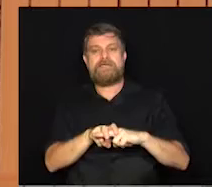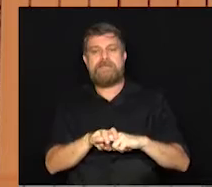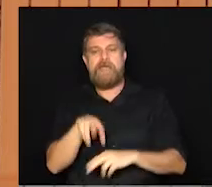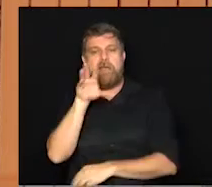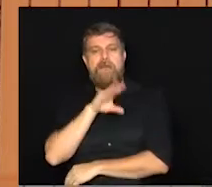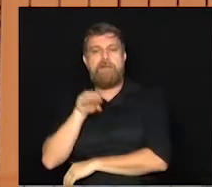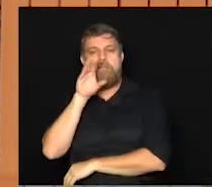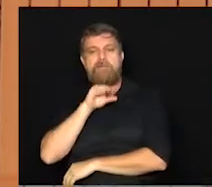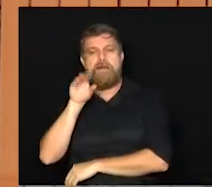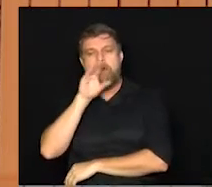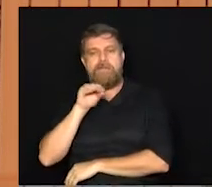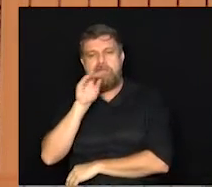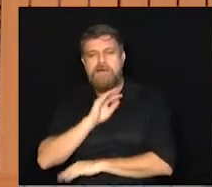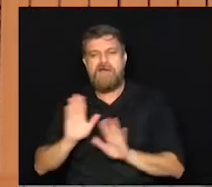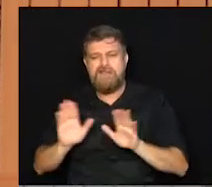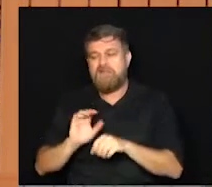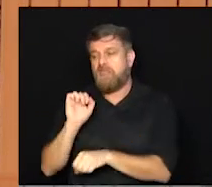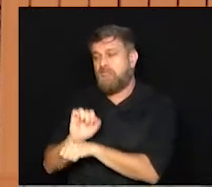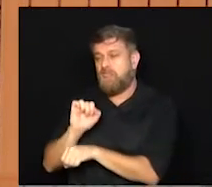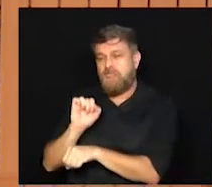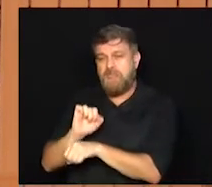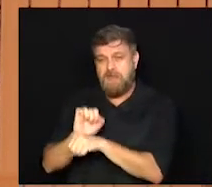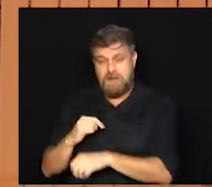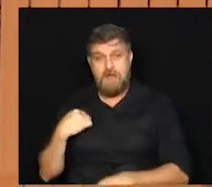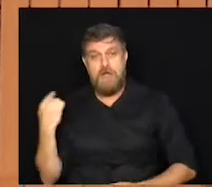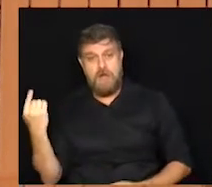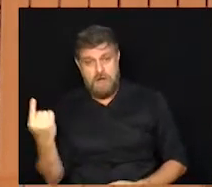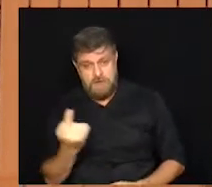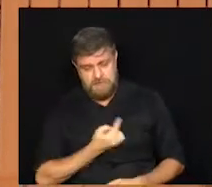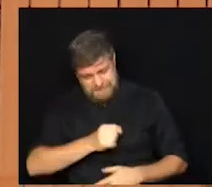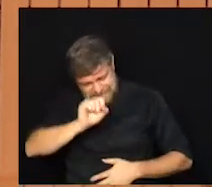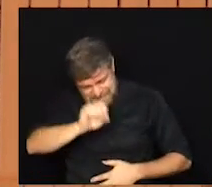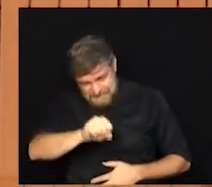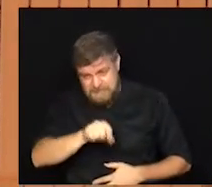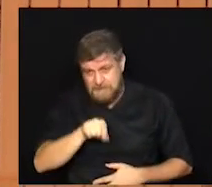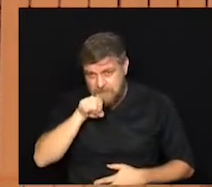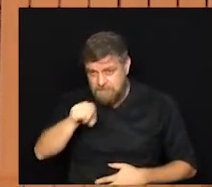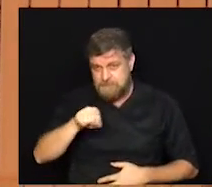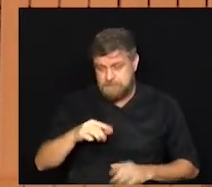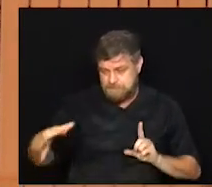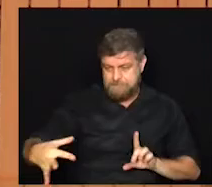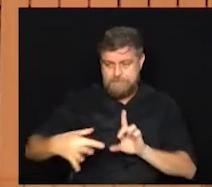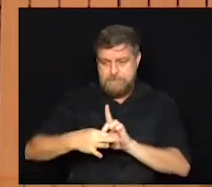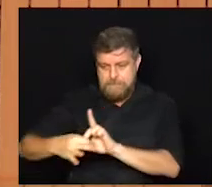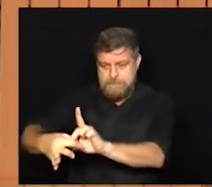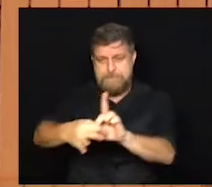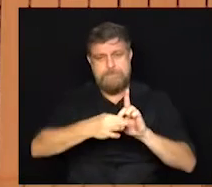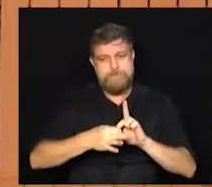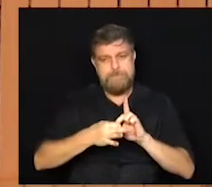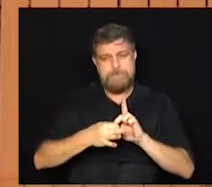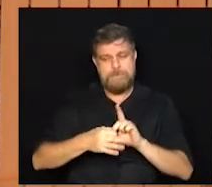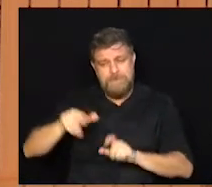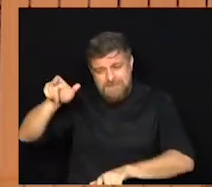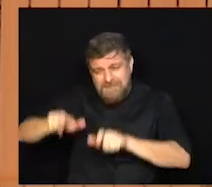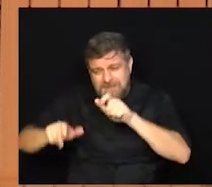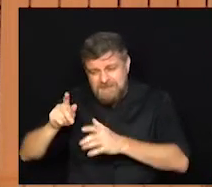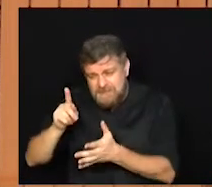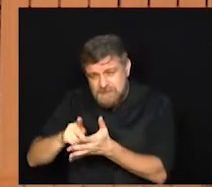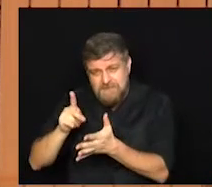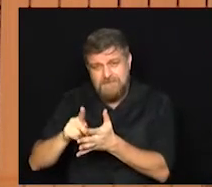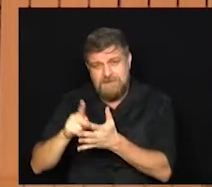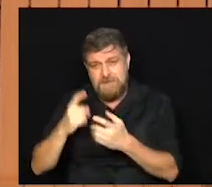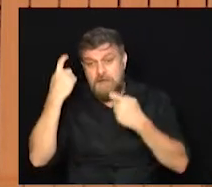ficar esperando que às vezes vamos ver. Nós sim, como você, pessoas que estão aqui acompanhando a gente, pessoas que realmente